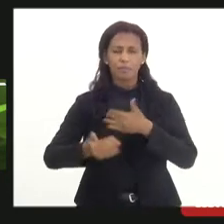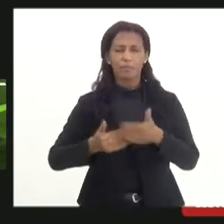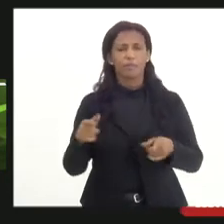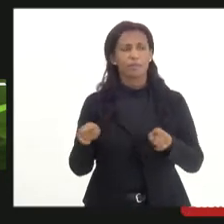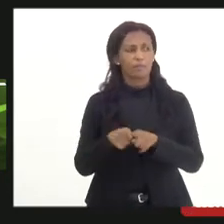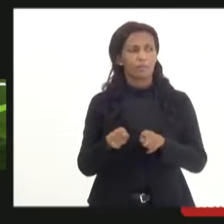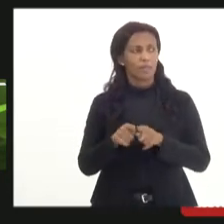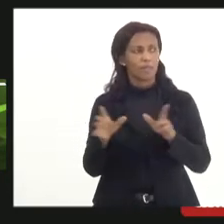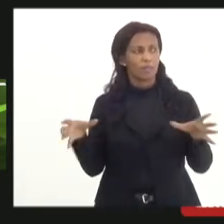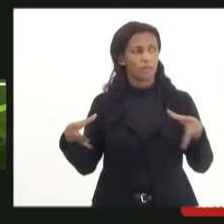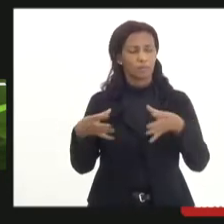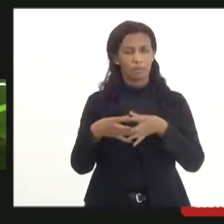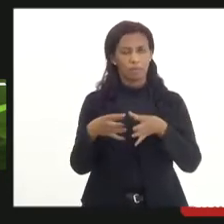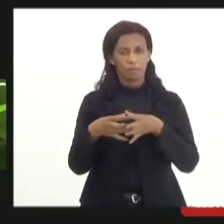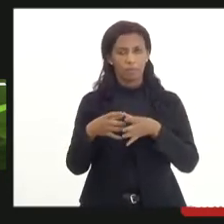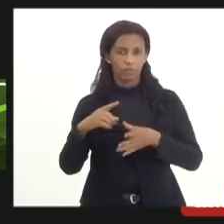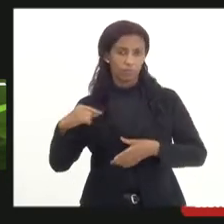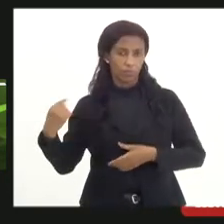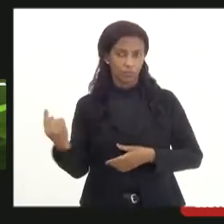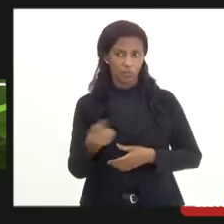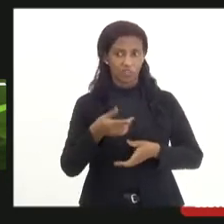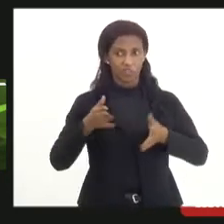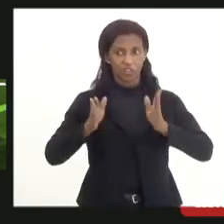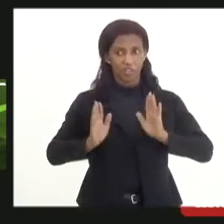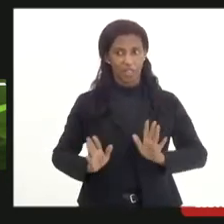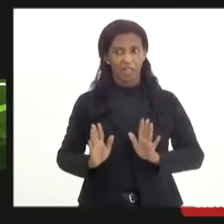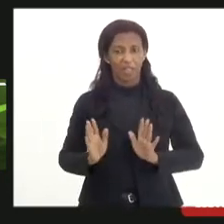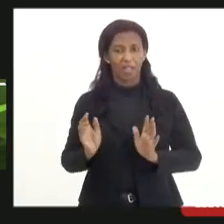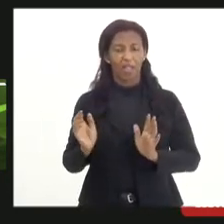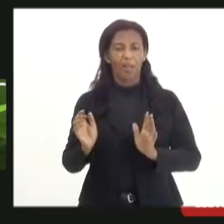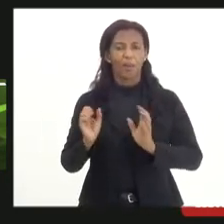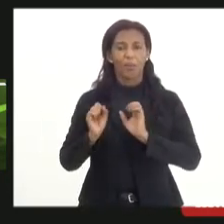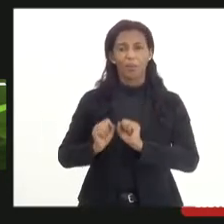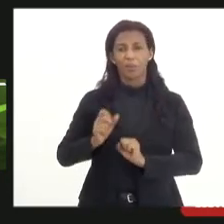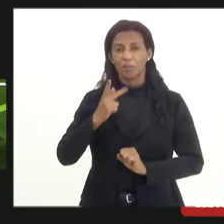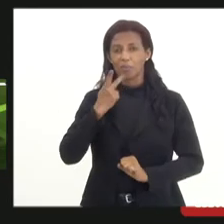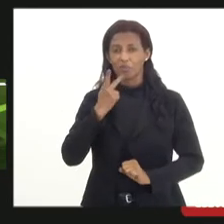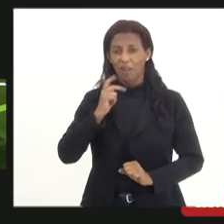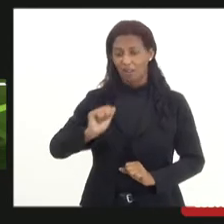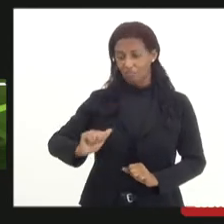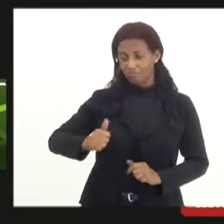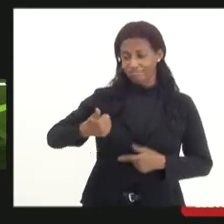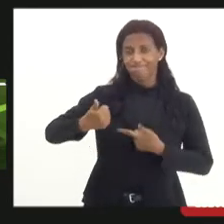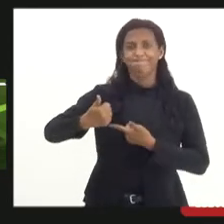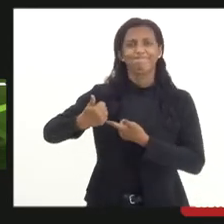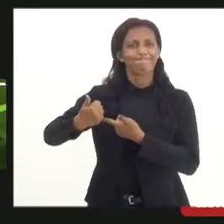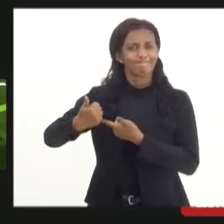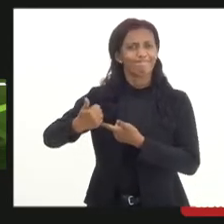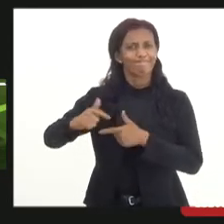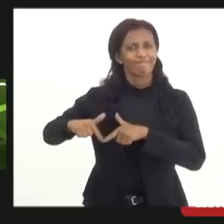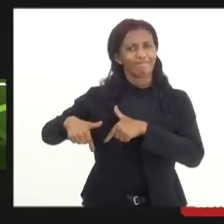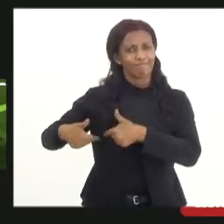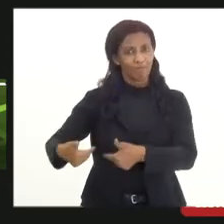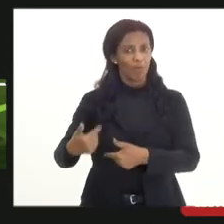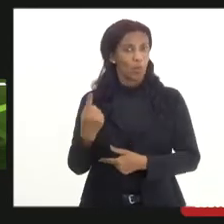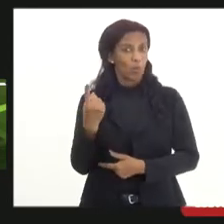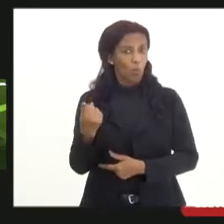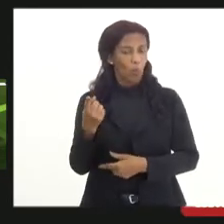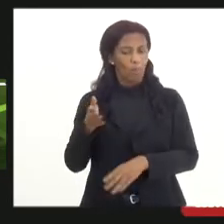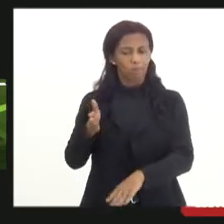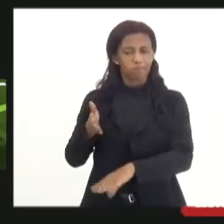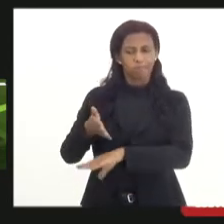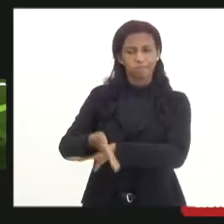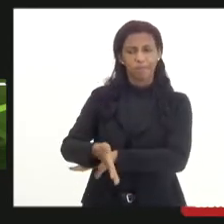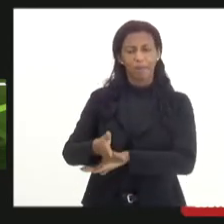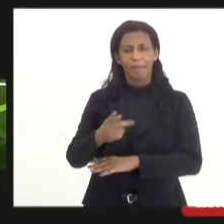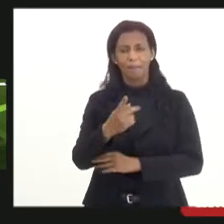da comissão, nós já podemos, né, doutor Mauro, falar em ações positivas. Uma delas é o ingresso do projeto de